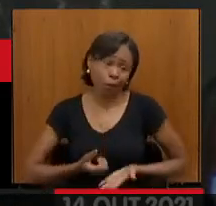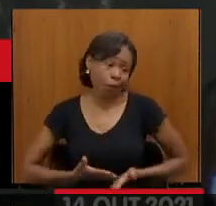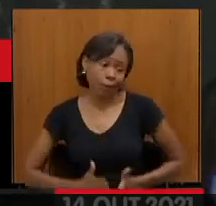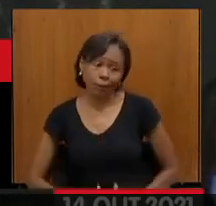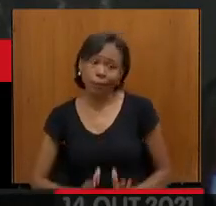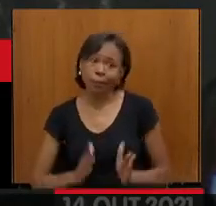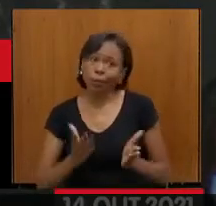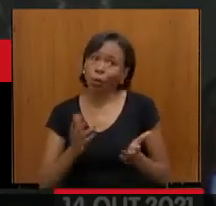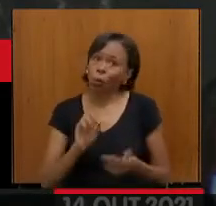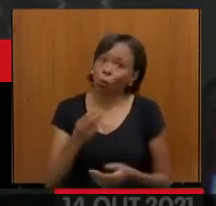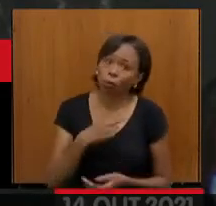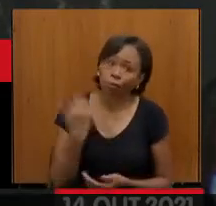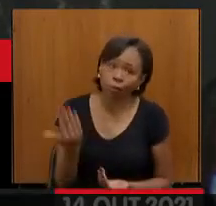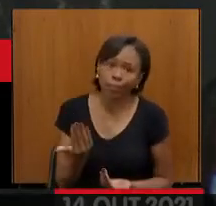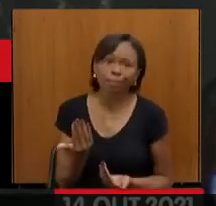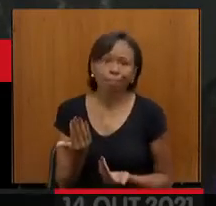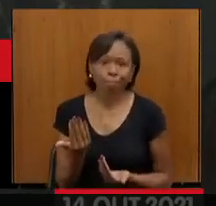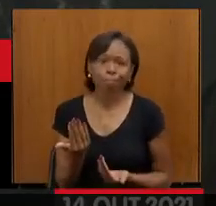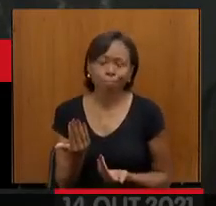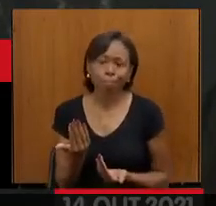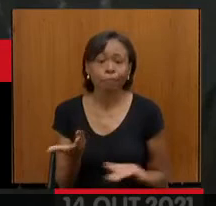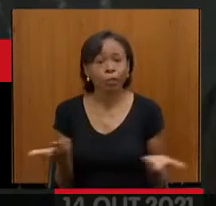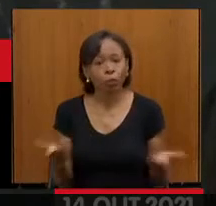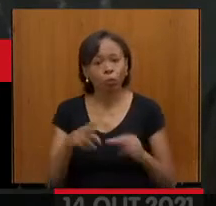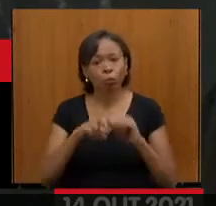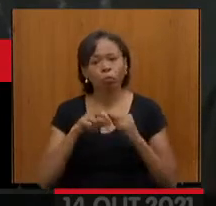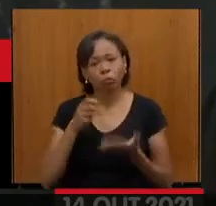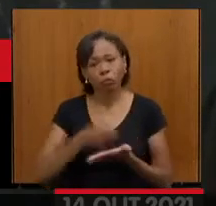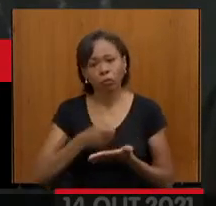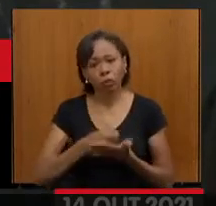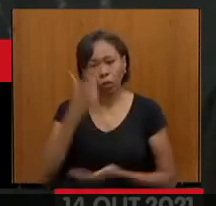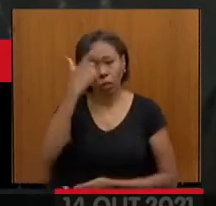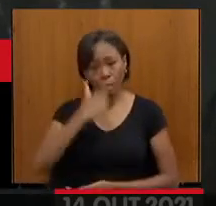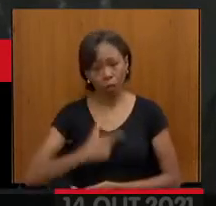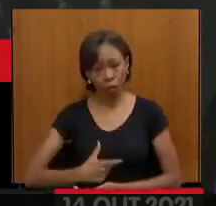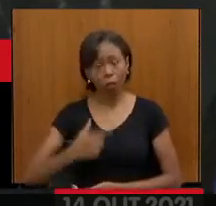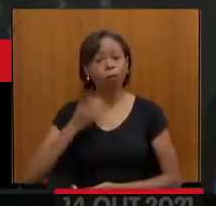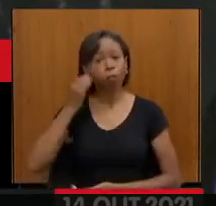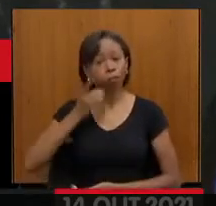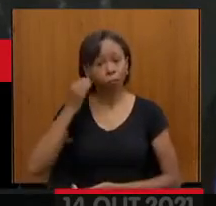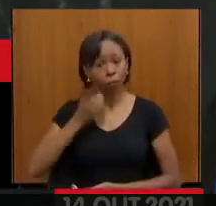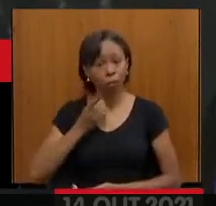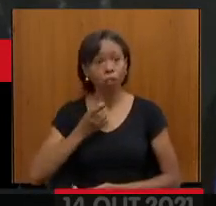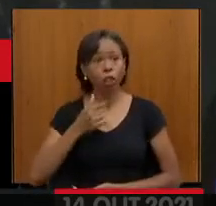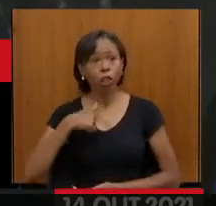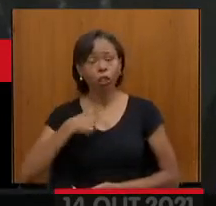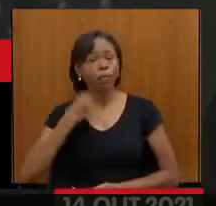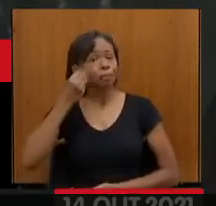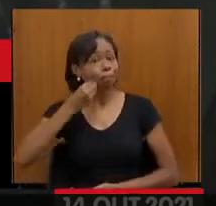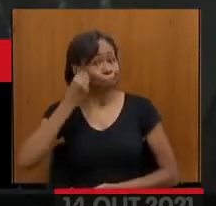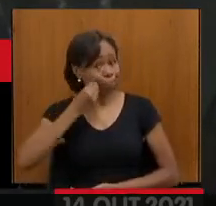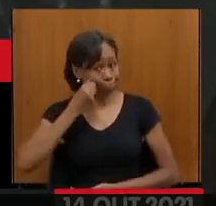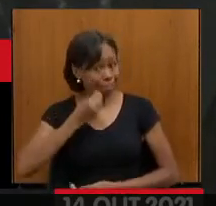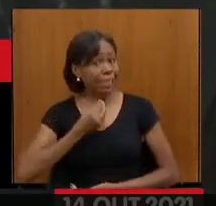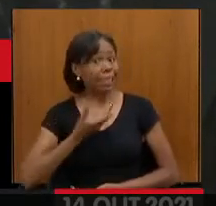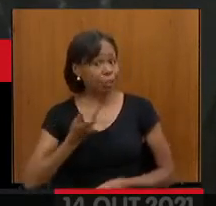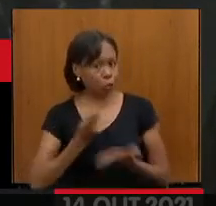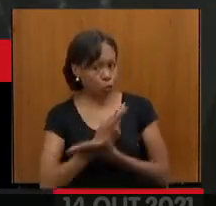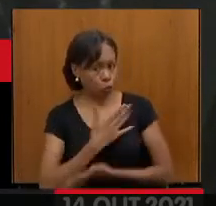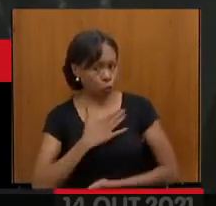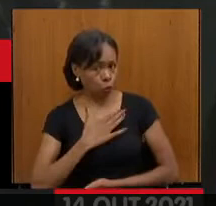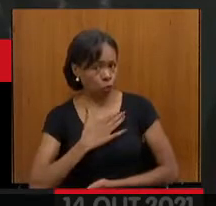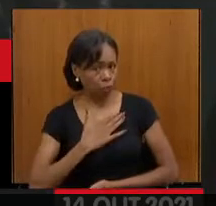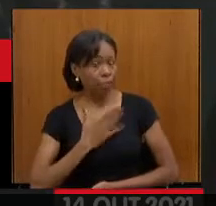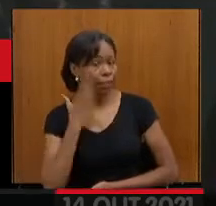Então, é obrigação minha, como homem público, tendo passado o que eu passei em casa e sabendo que a diferença da vida e